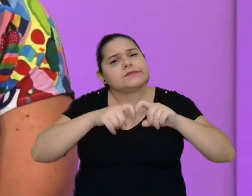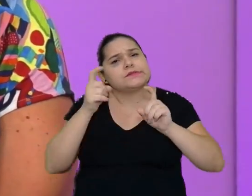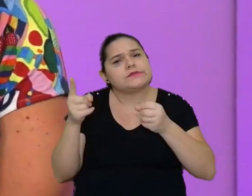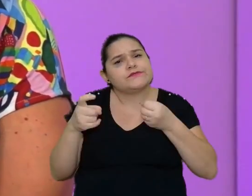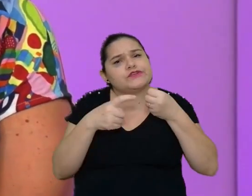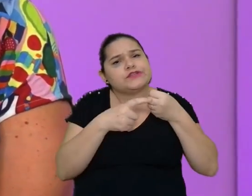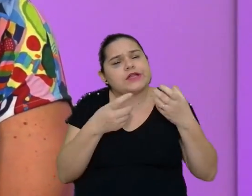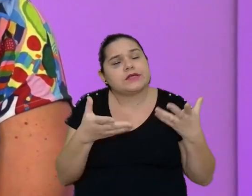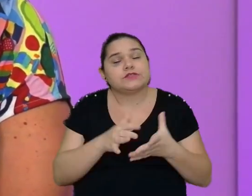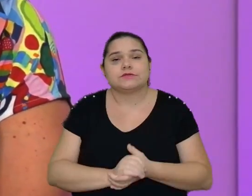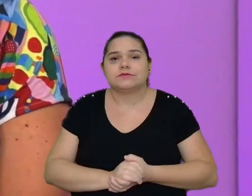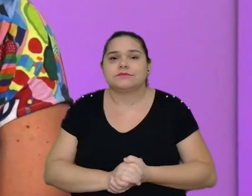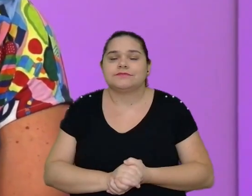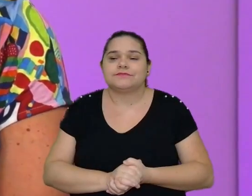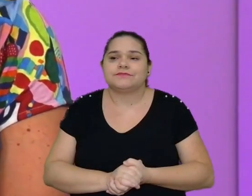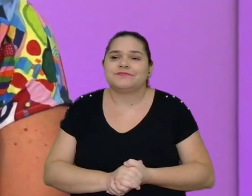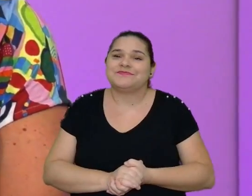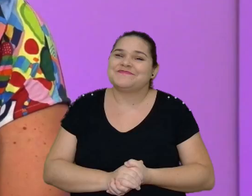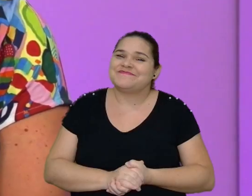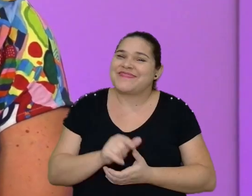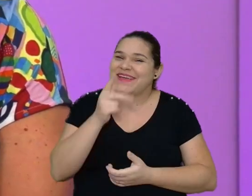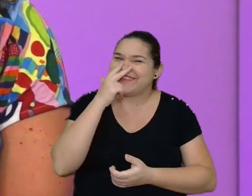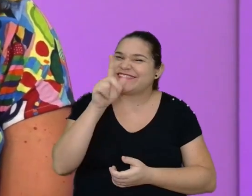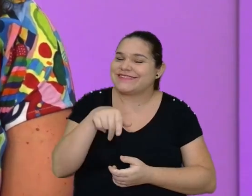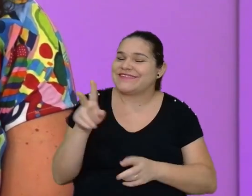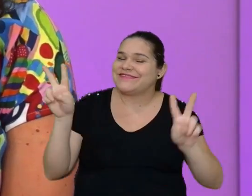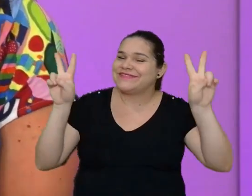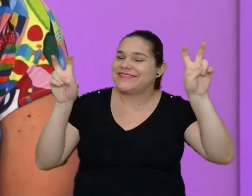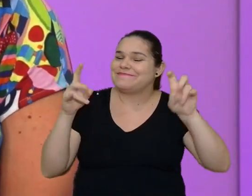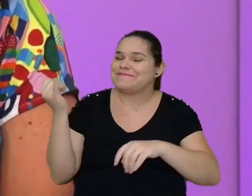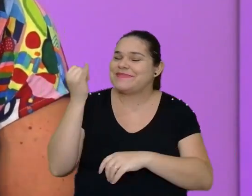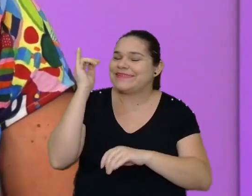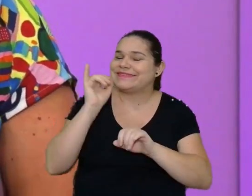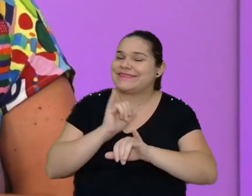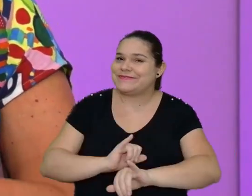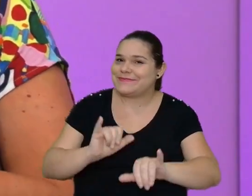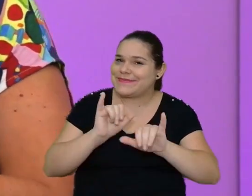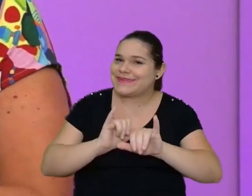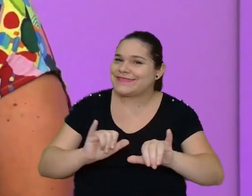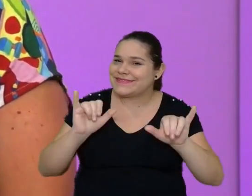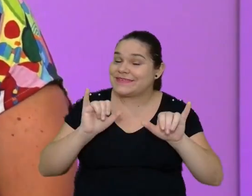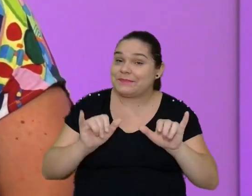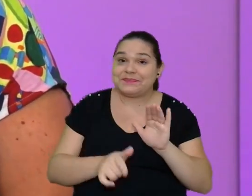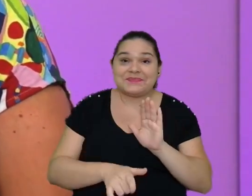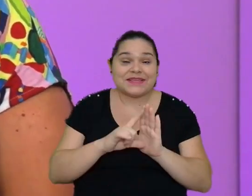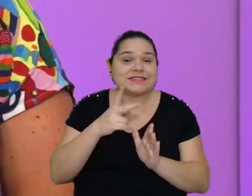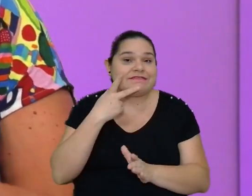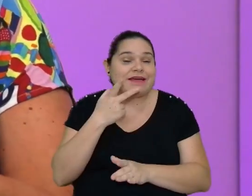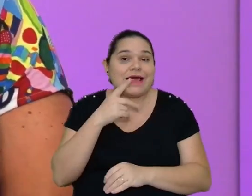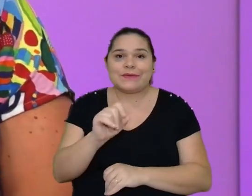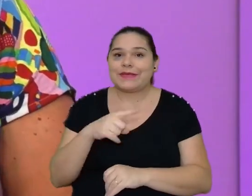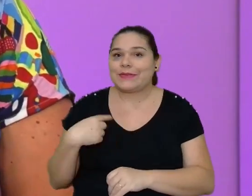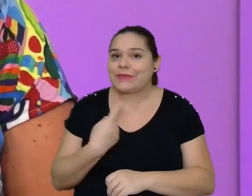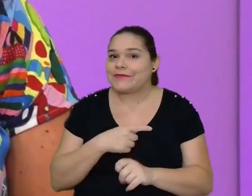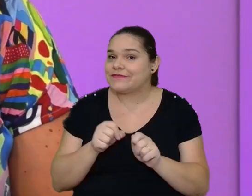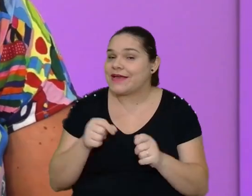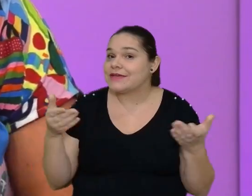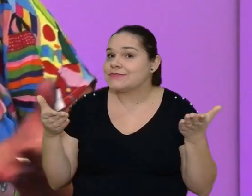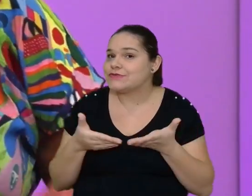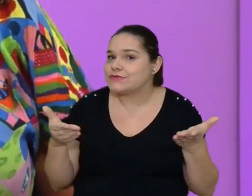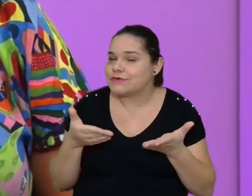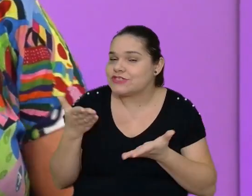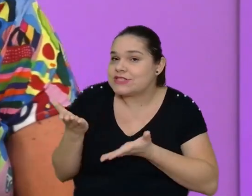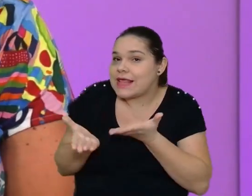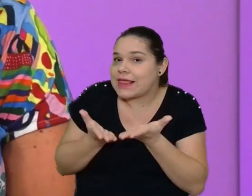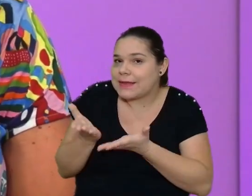que eu trouxe agora a parte de informação, né? Então, antes até de falar o que, que a gente faz hoje em termos de tratamento, eu acho que